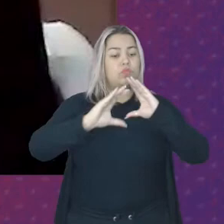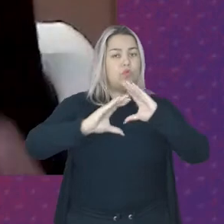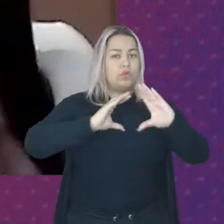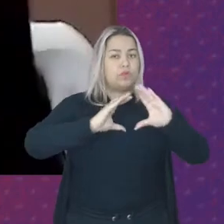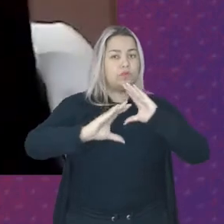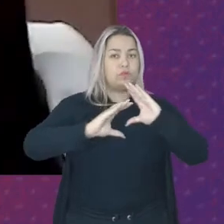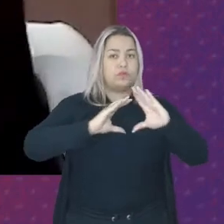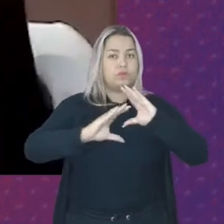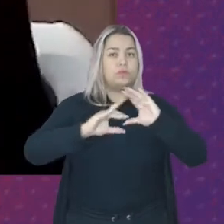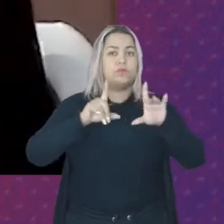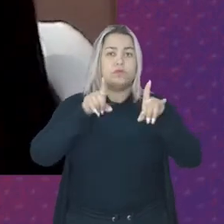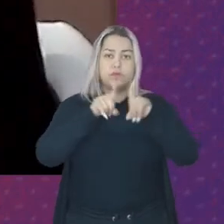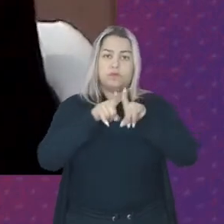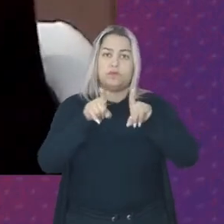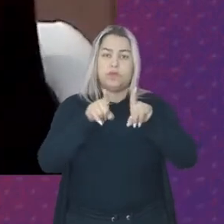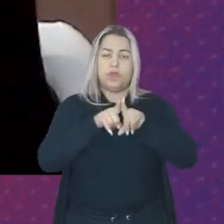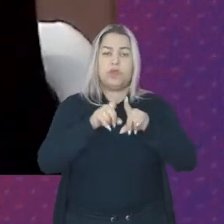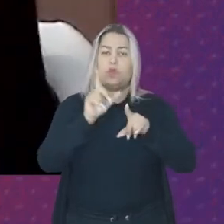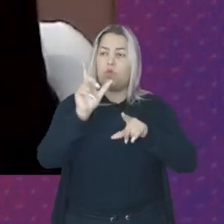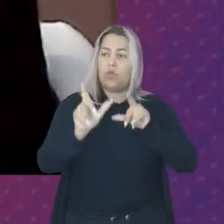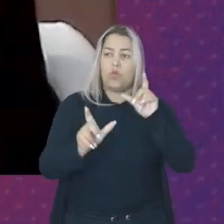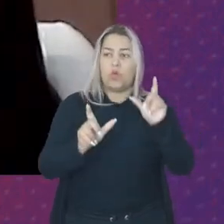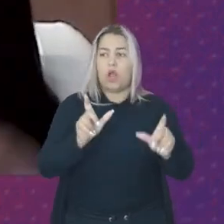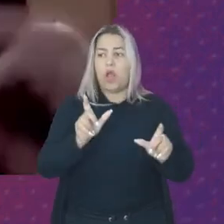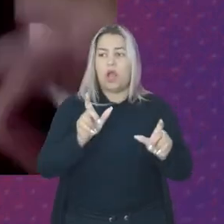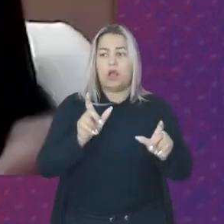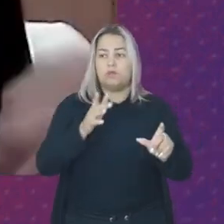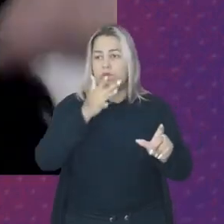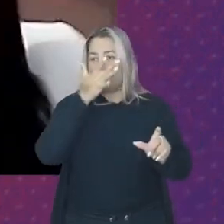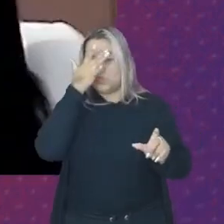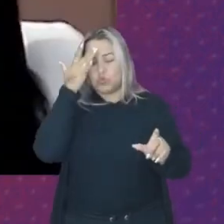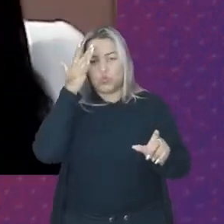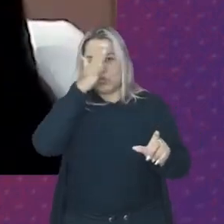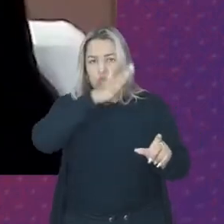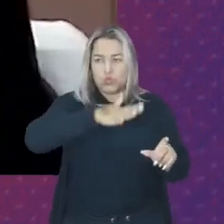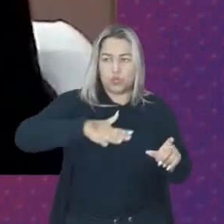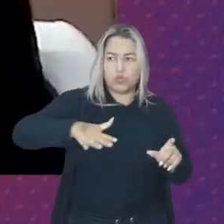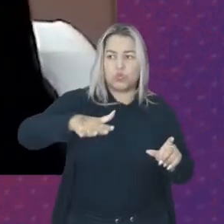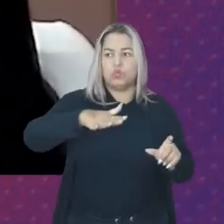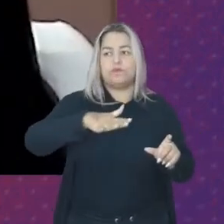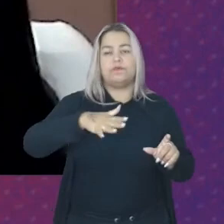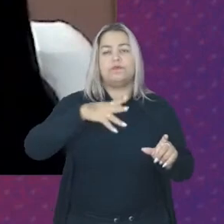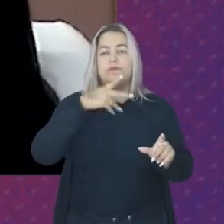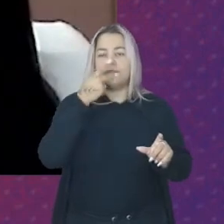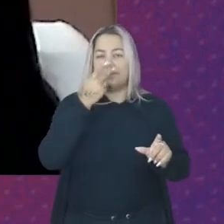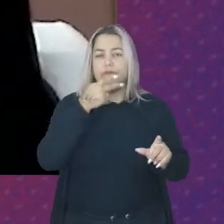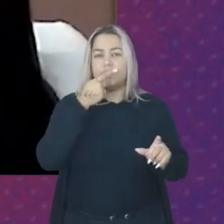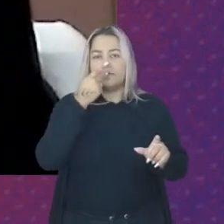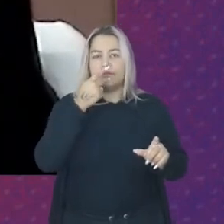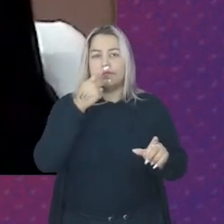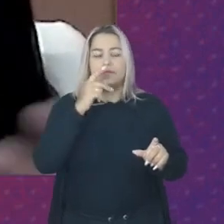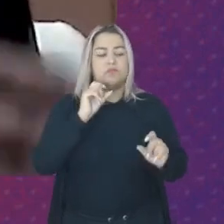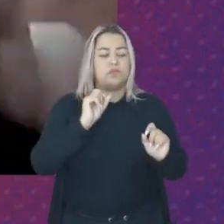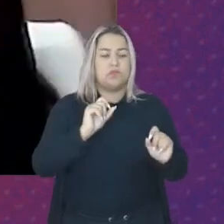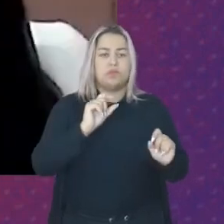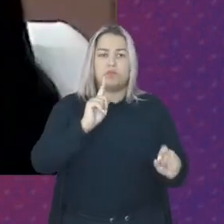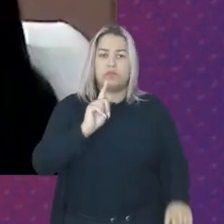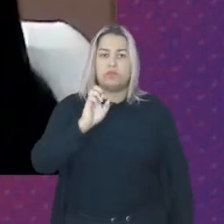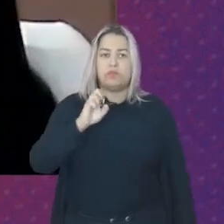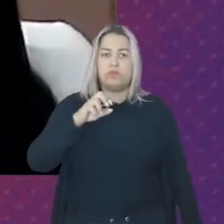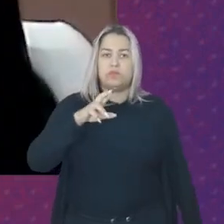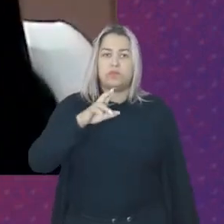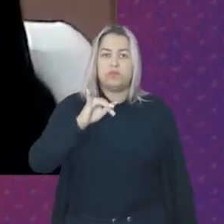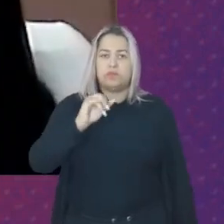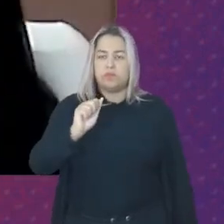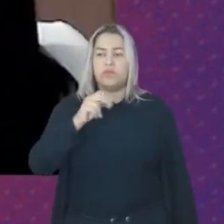comunicar especificamente com cada público. Então, você falar sobre educação de forma genérica é algo